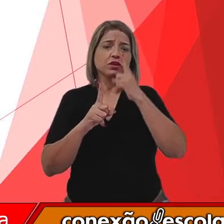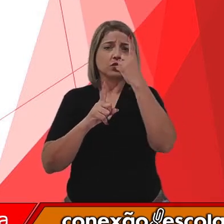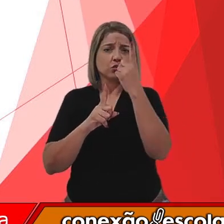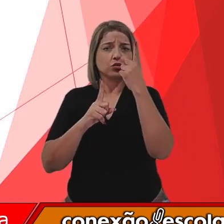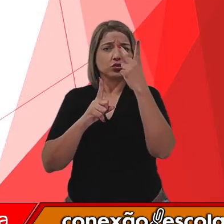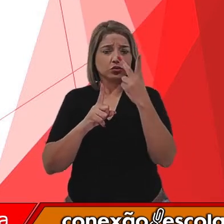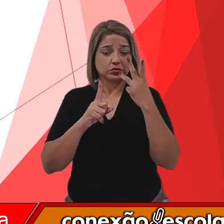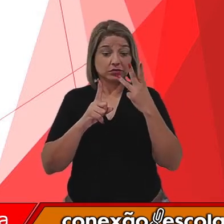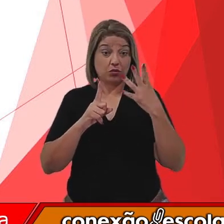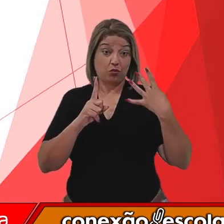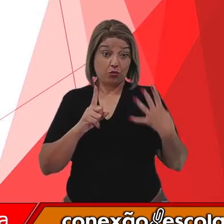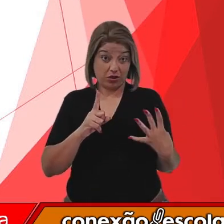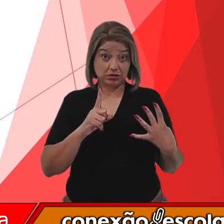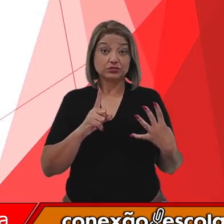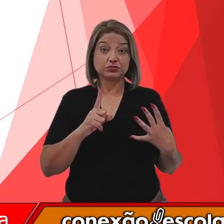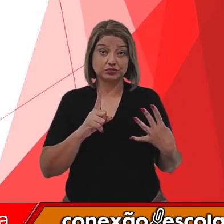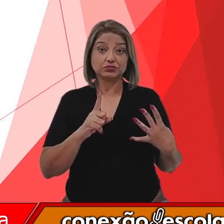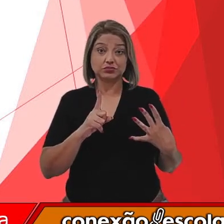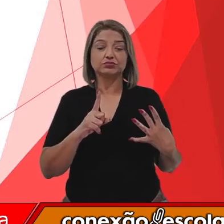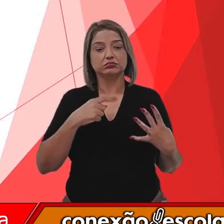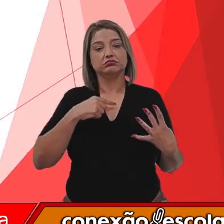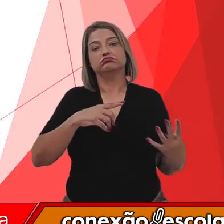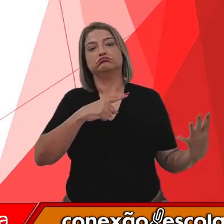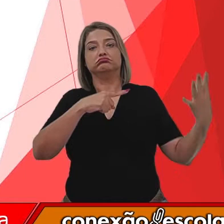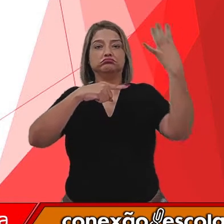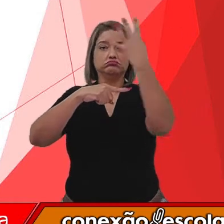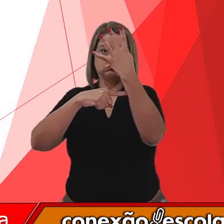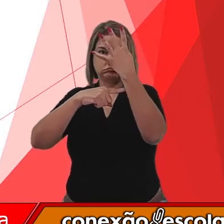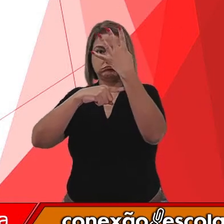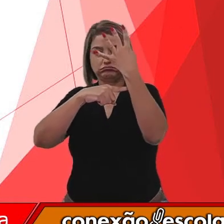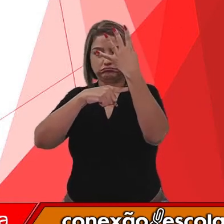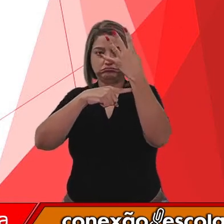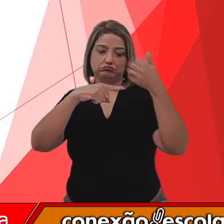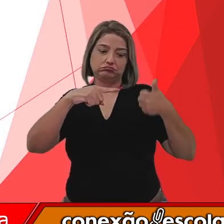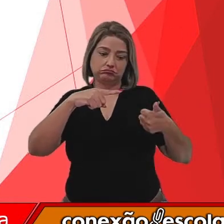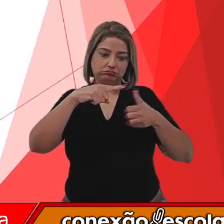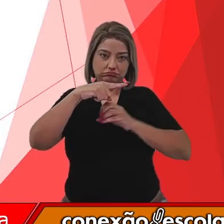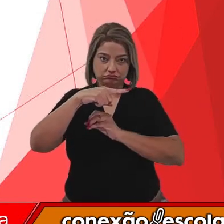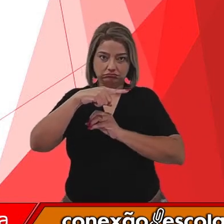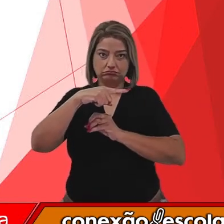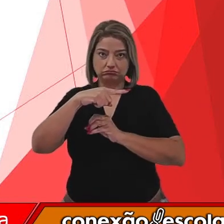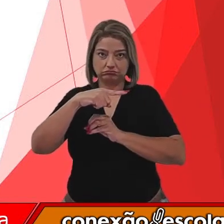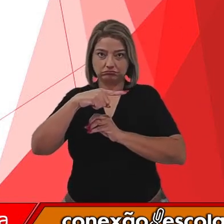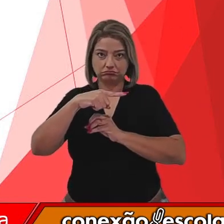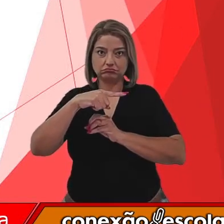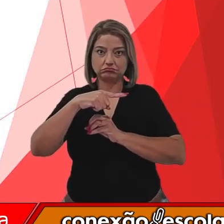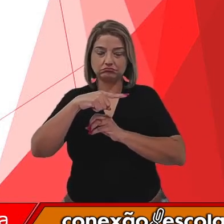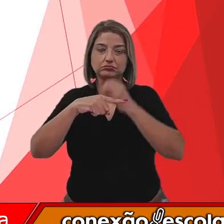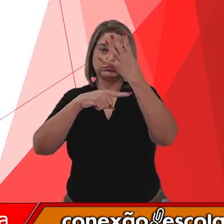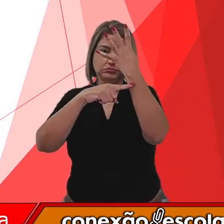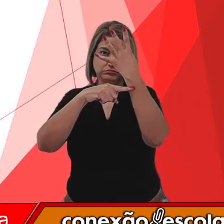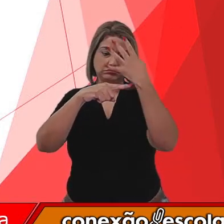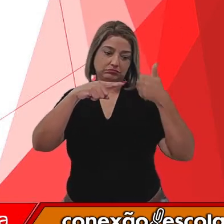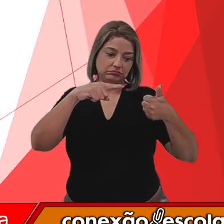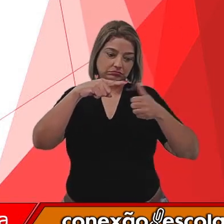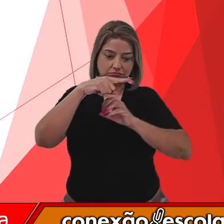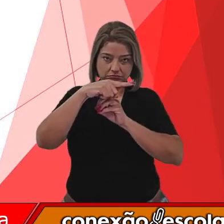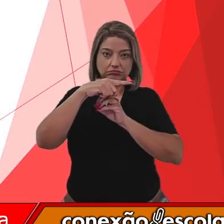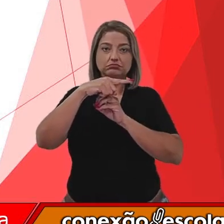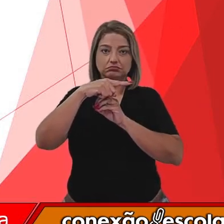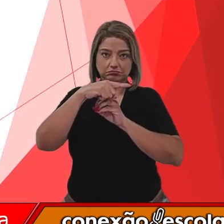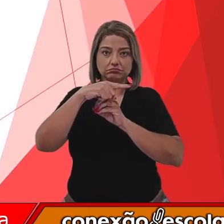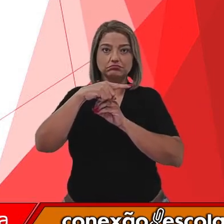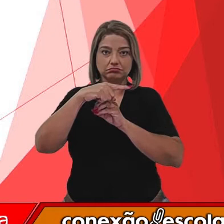4 partes. Então, nós temos 4 décimos. 4 décimos. A gente lê